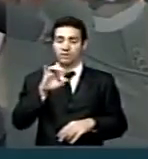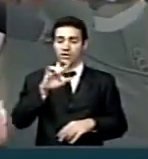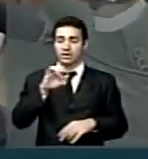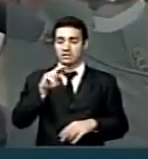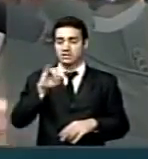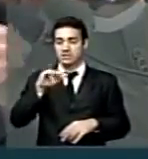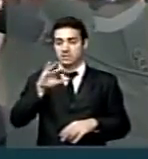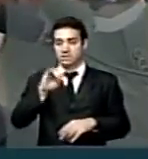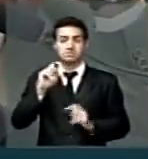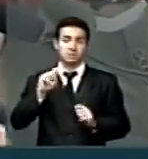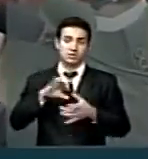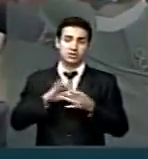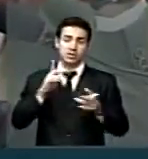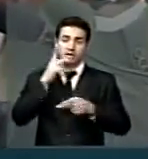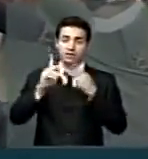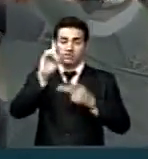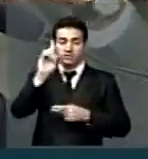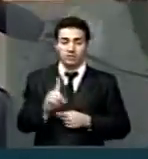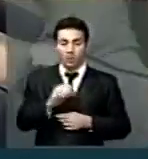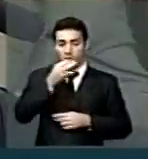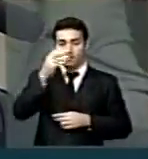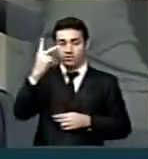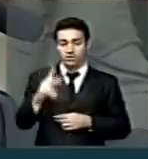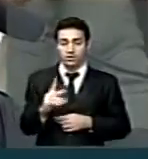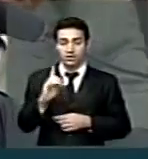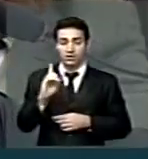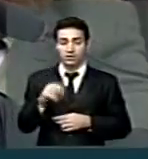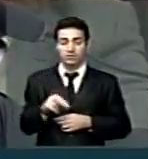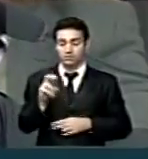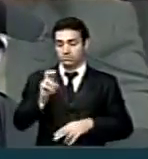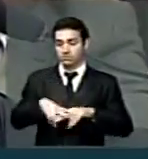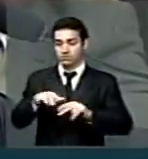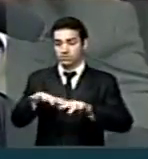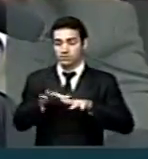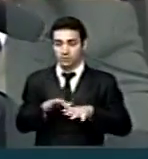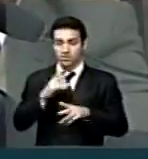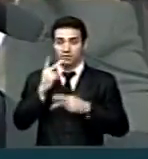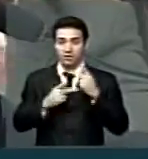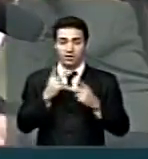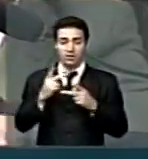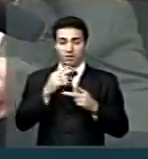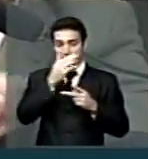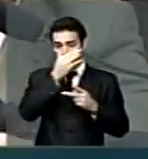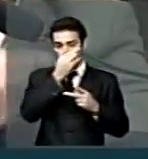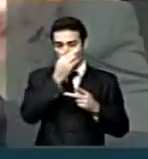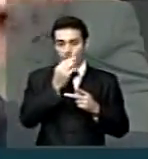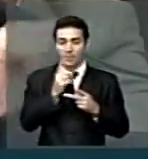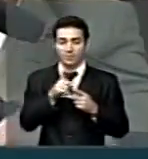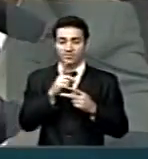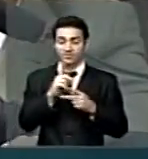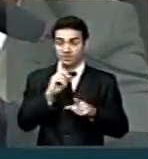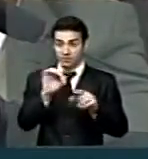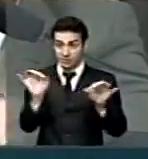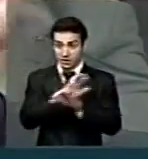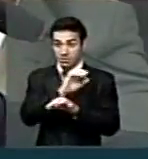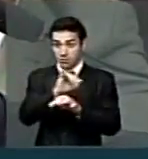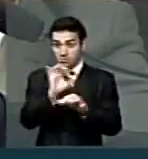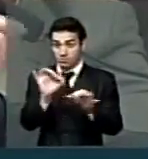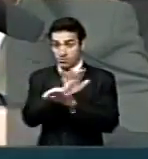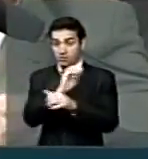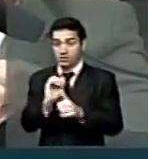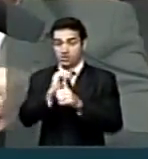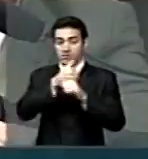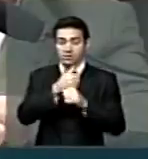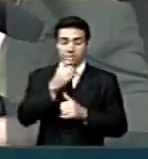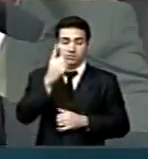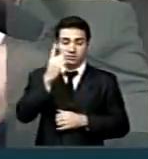seus pensamentos, os seus pontos de vista, enquanto deputado no plenário da comissão. Investido do cargo de presidente, ele vai